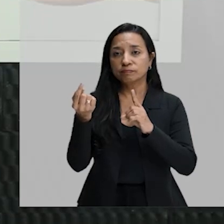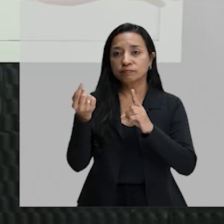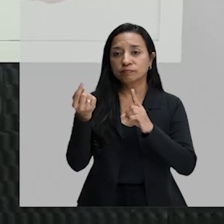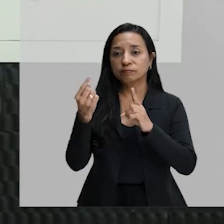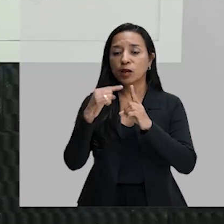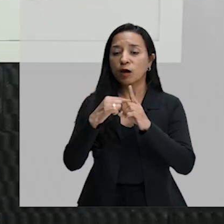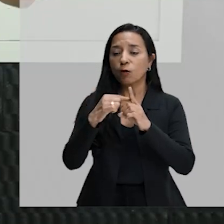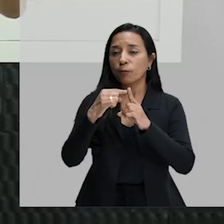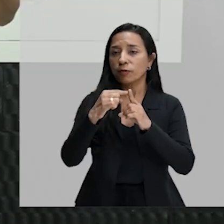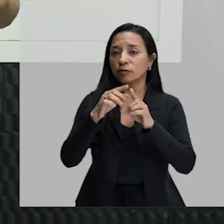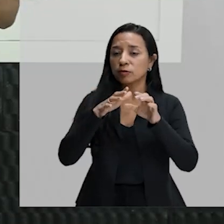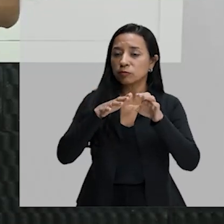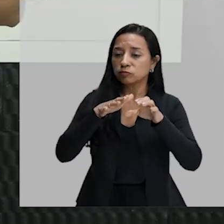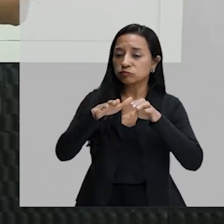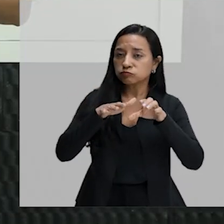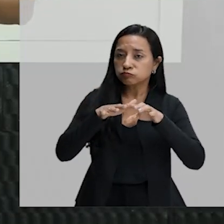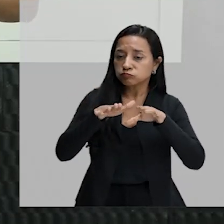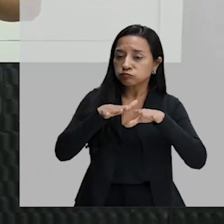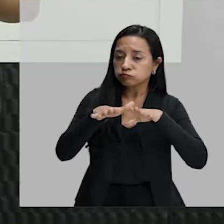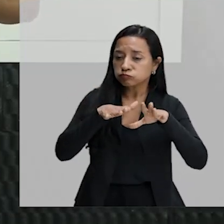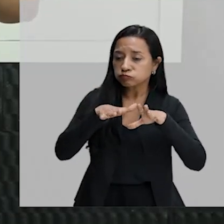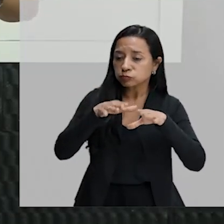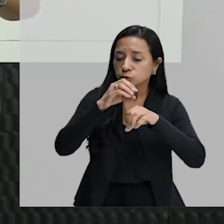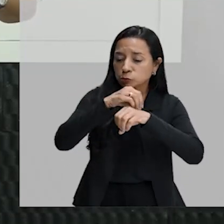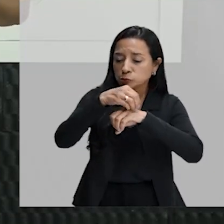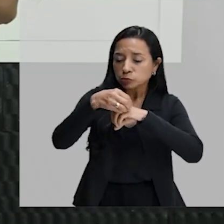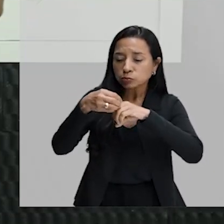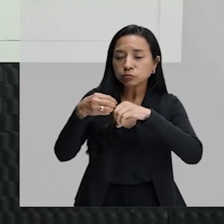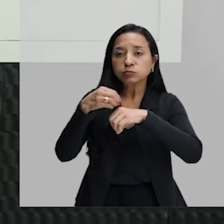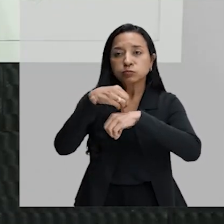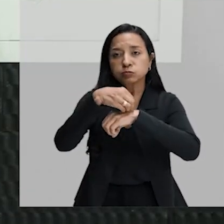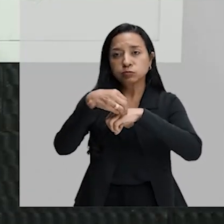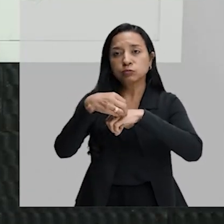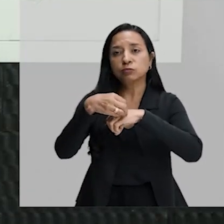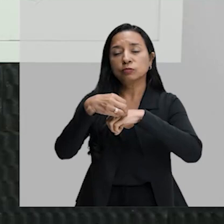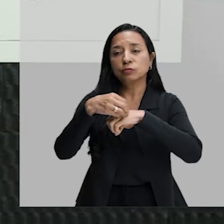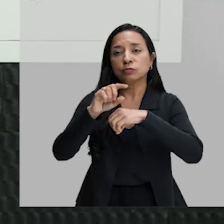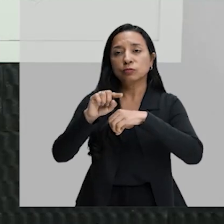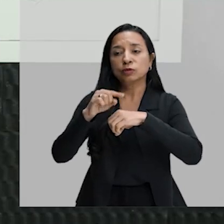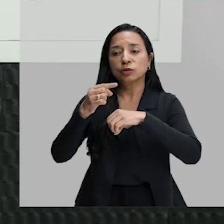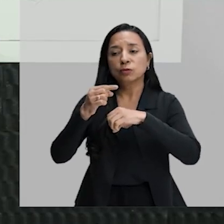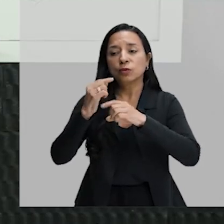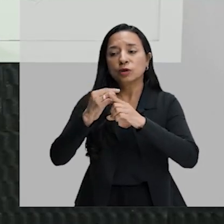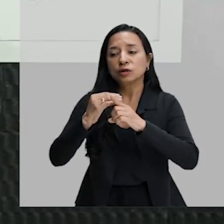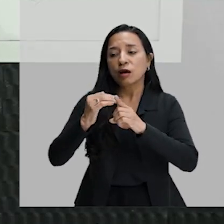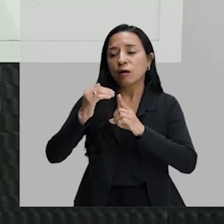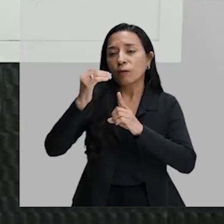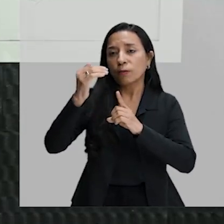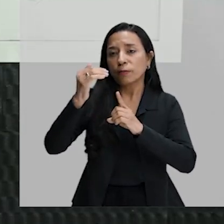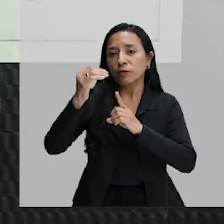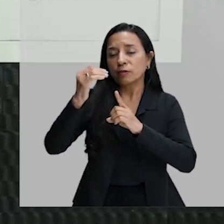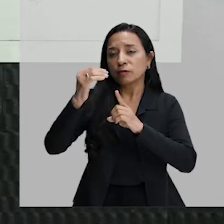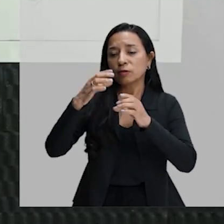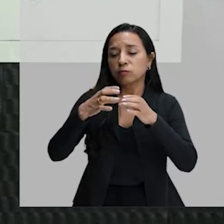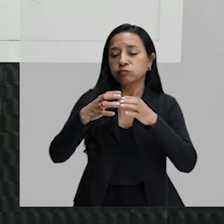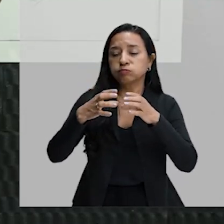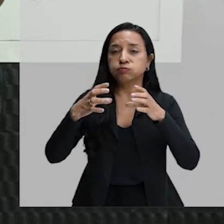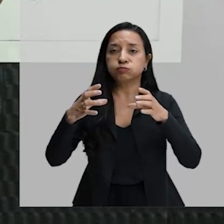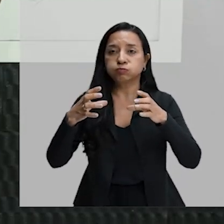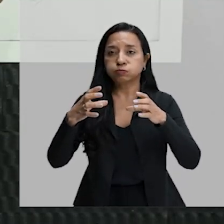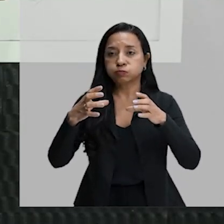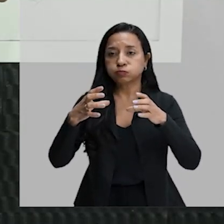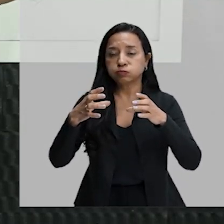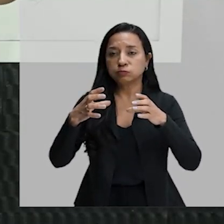aumenta-se a vibração dessas moléculas, logo aumenta-se a dilatação, não é isso? Então